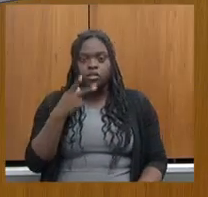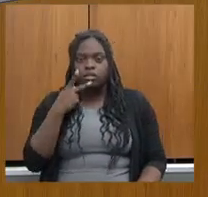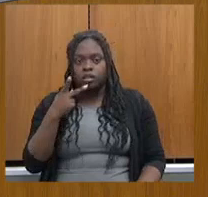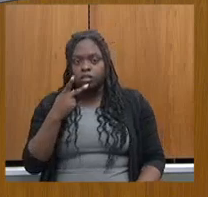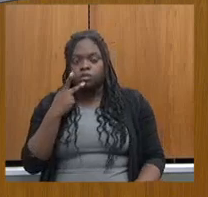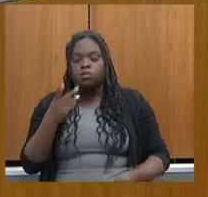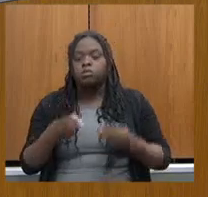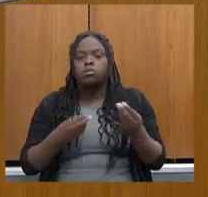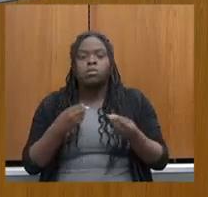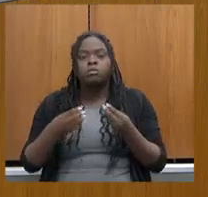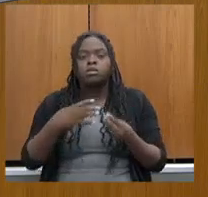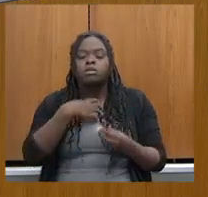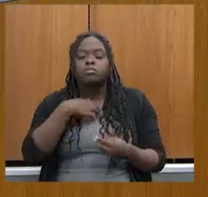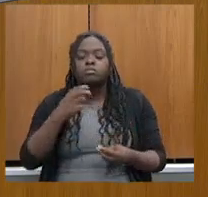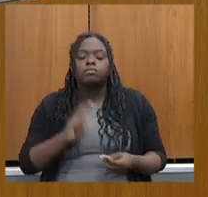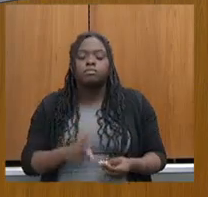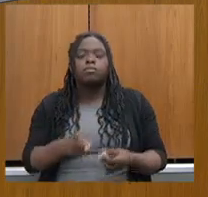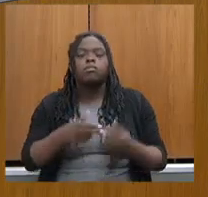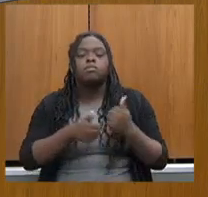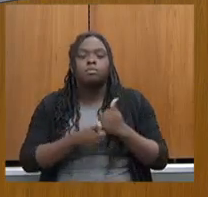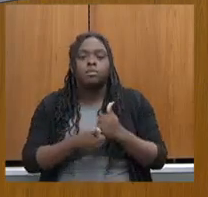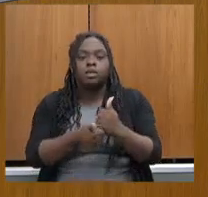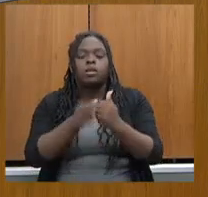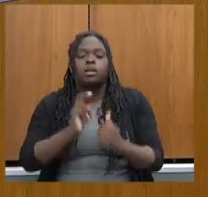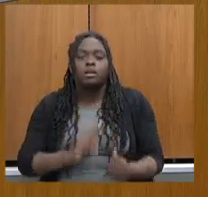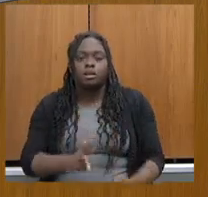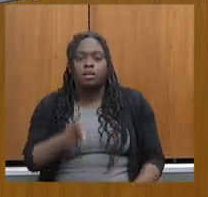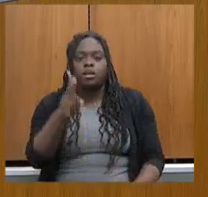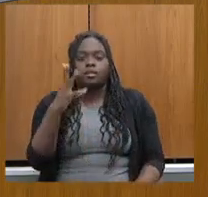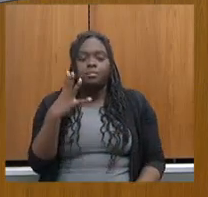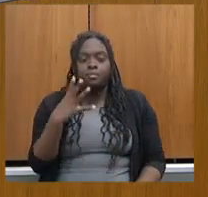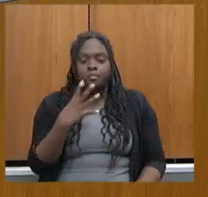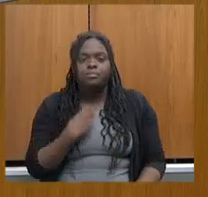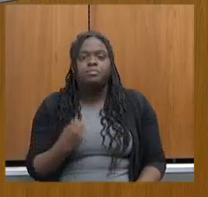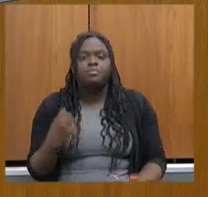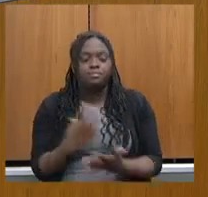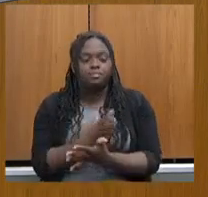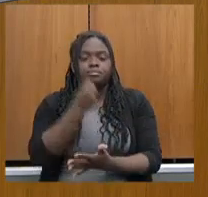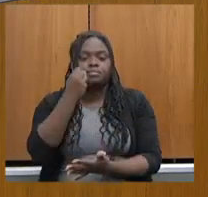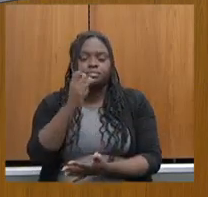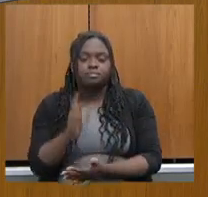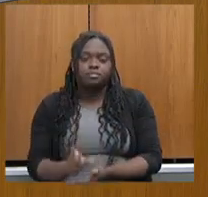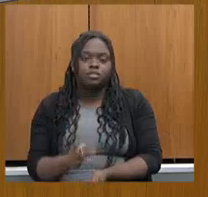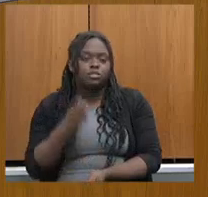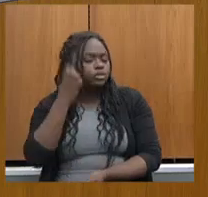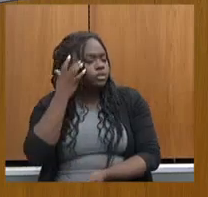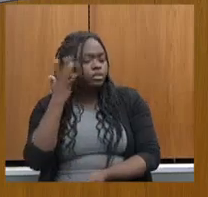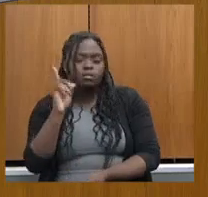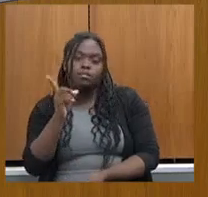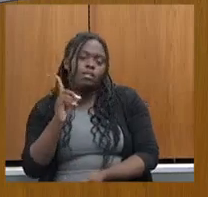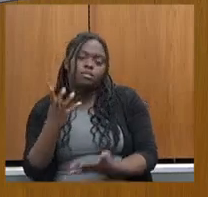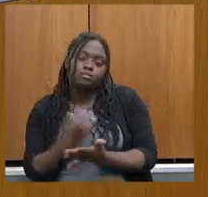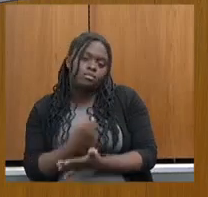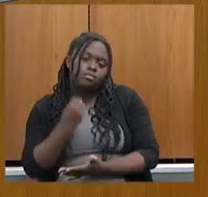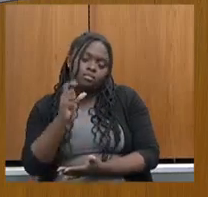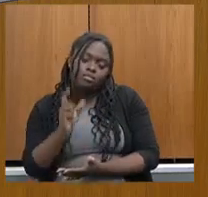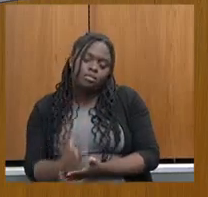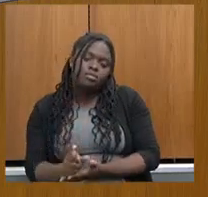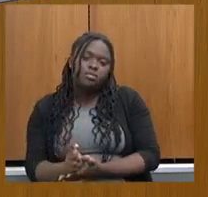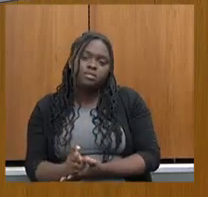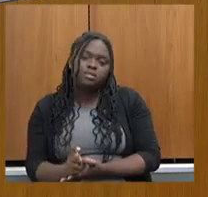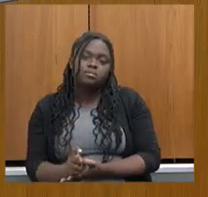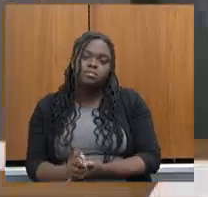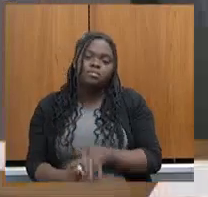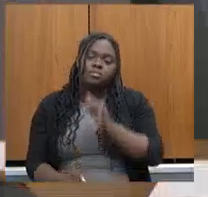sempre atendendo sempre salvando vidas não é fácil salvar vidas em situações como